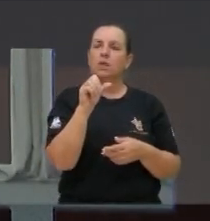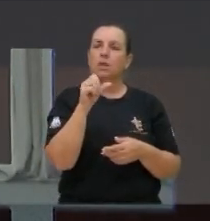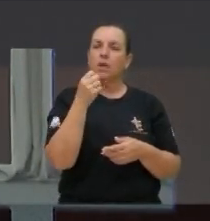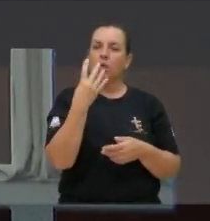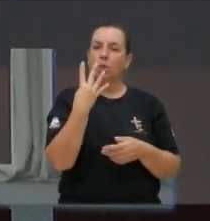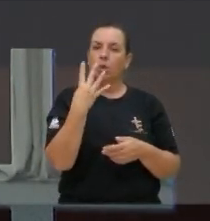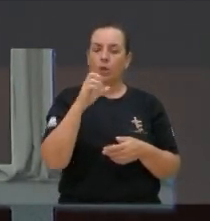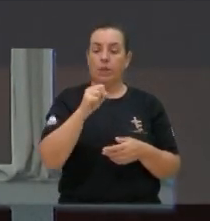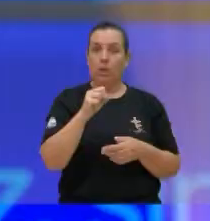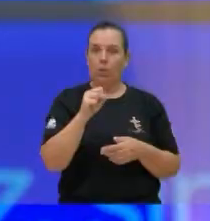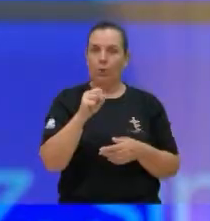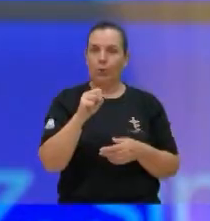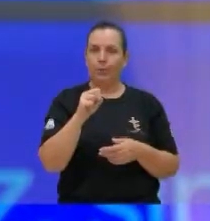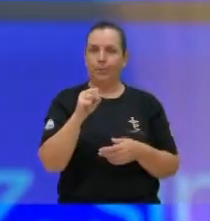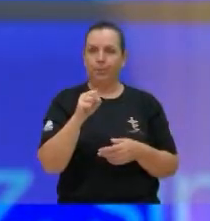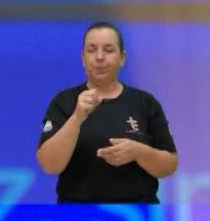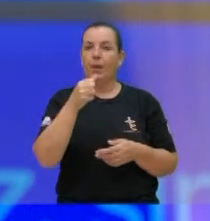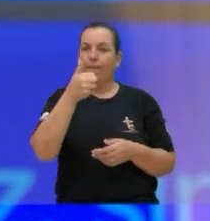1648.